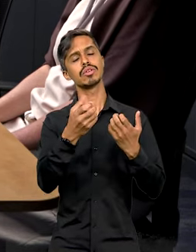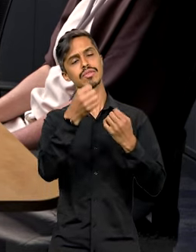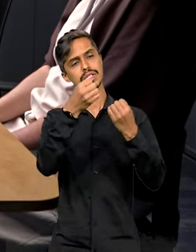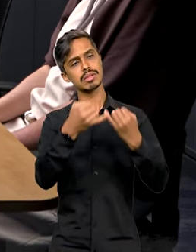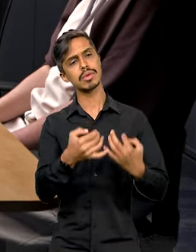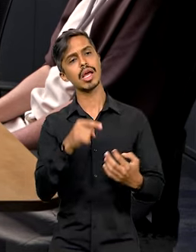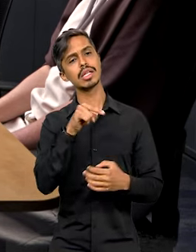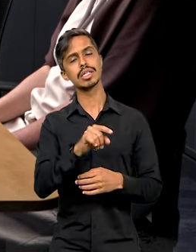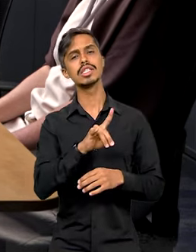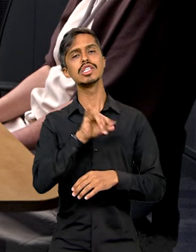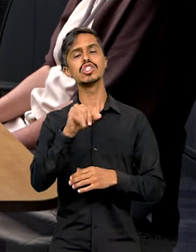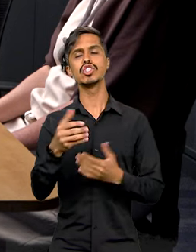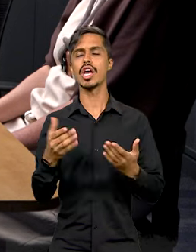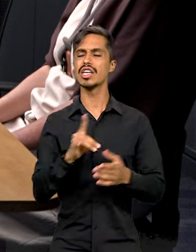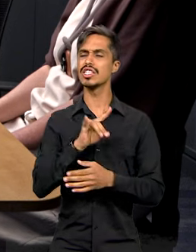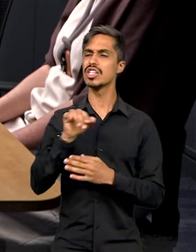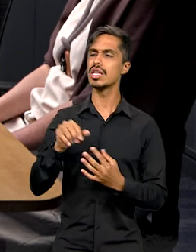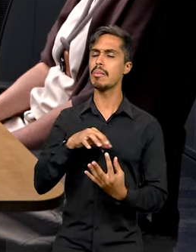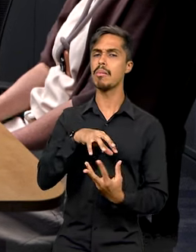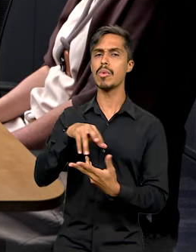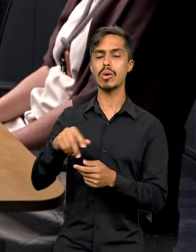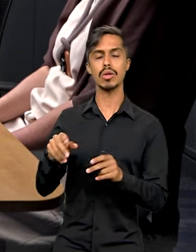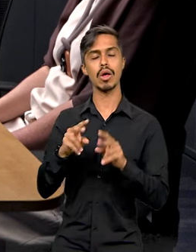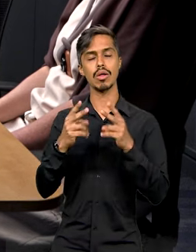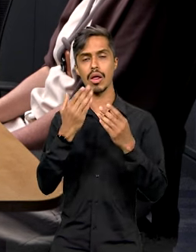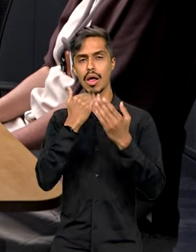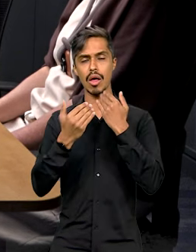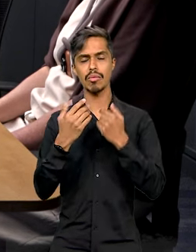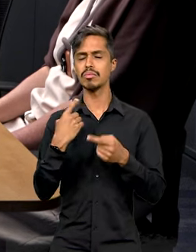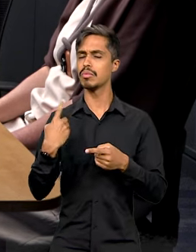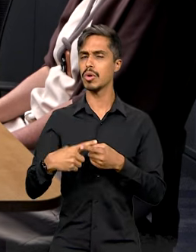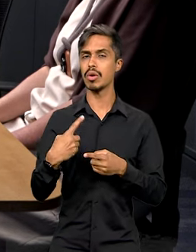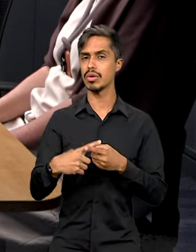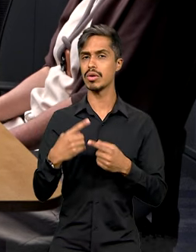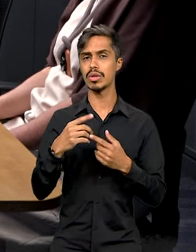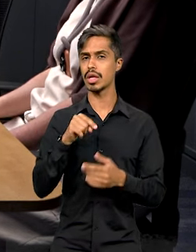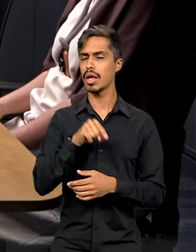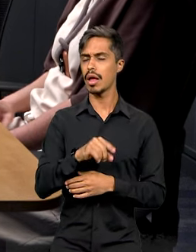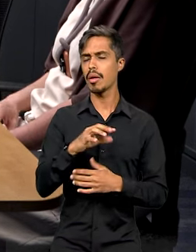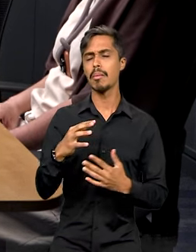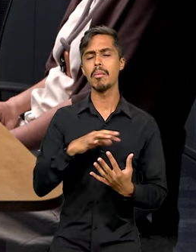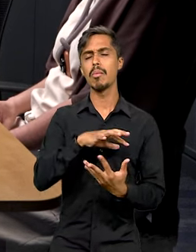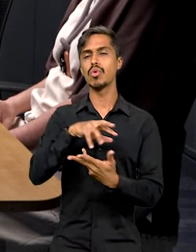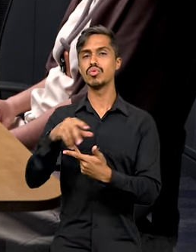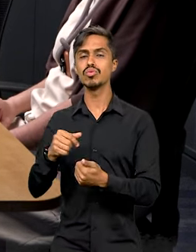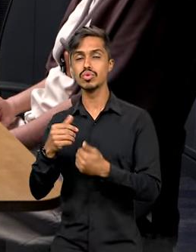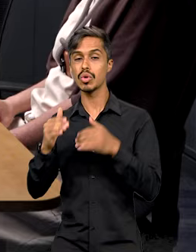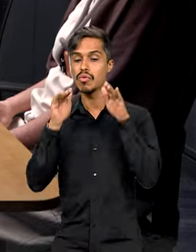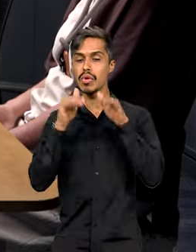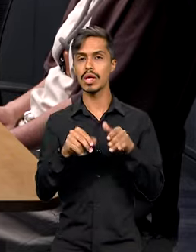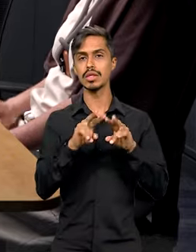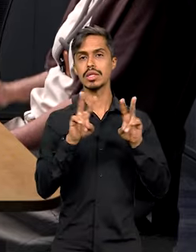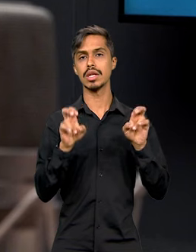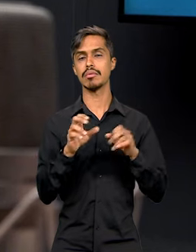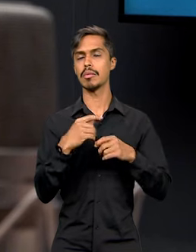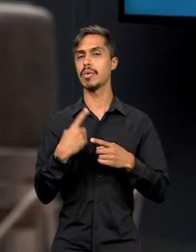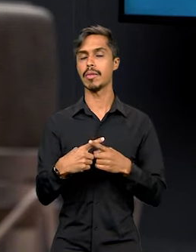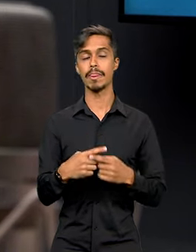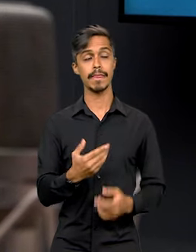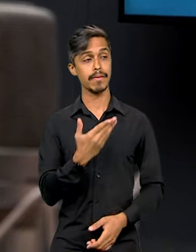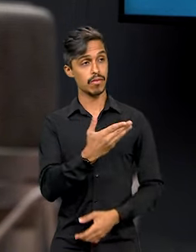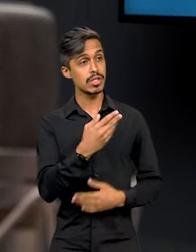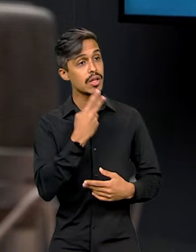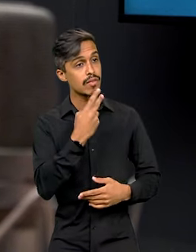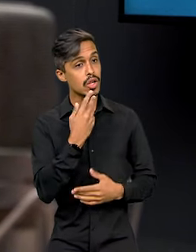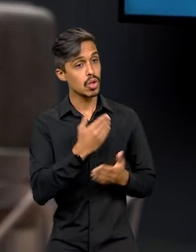senhor explicasse a importância dessa data dia Mundial da Alimentação por um dia mundial dedicado a esse tema Erica